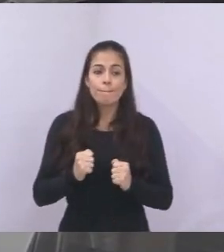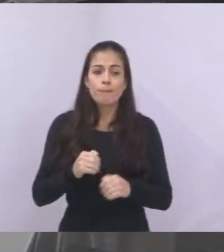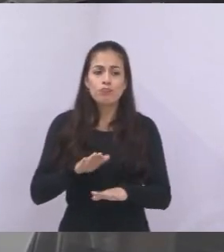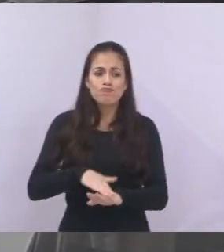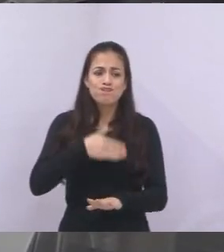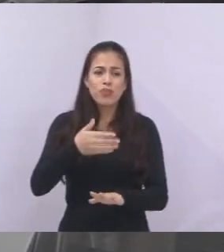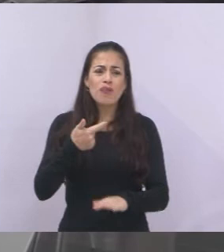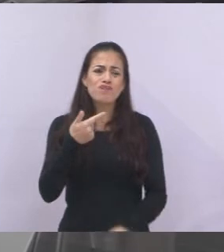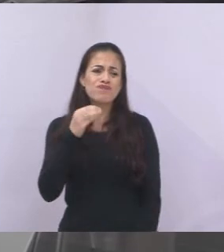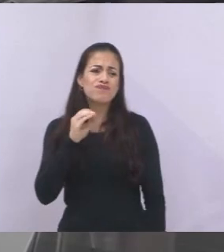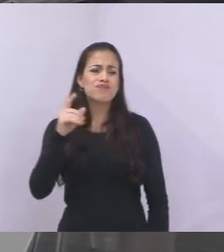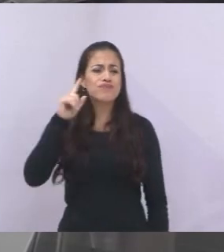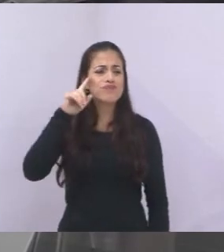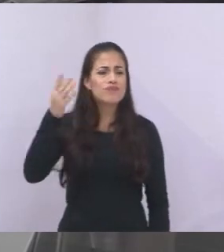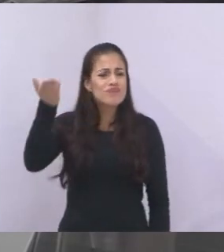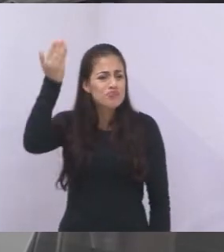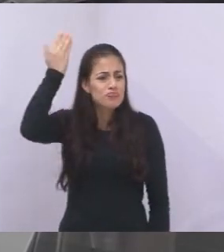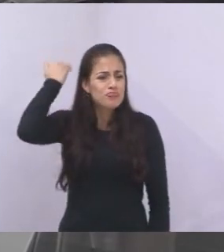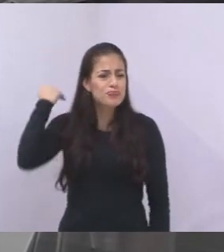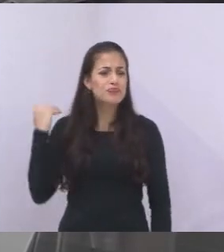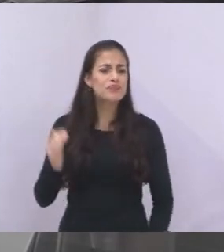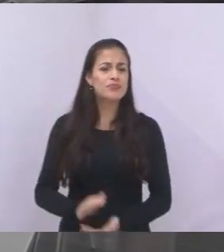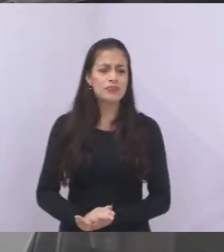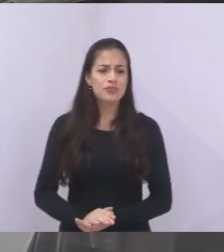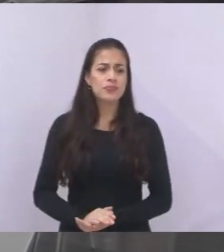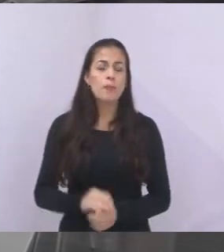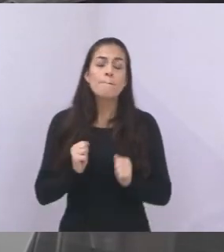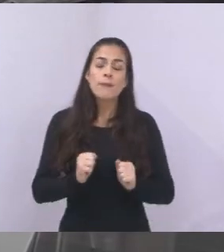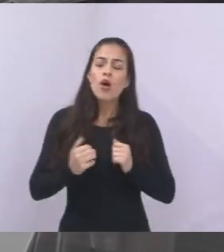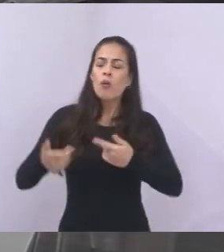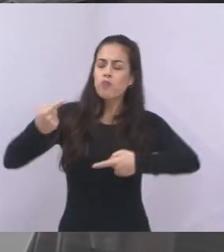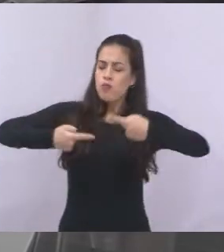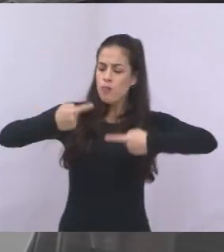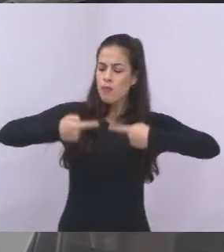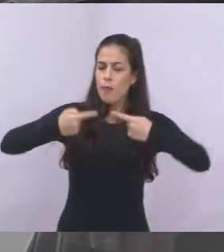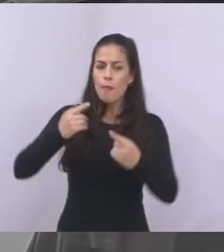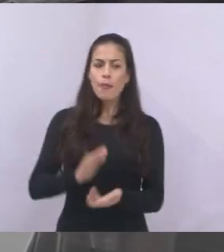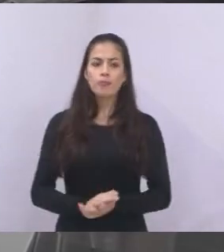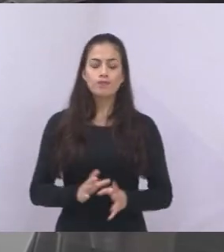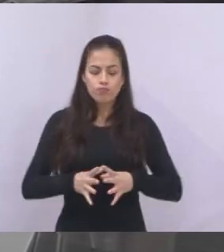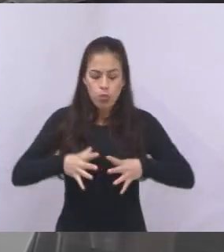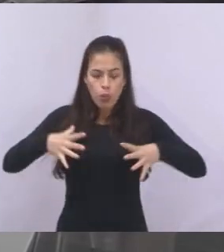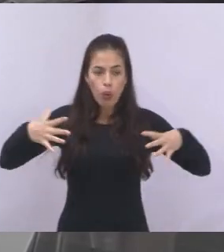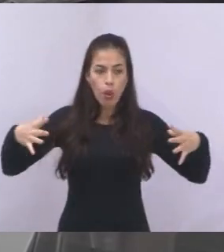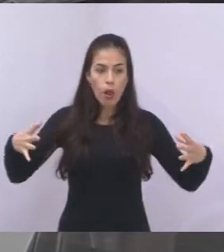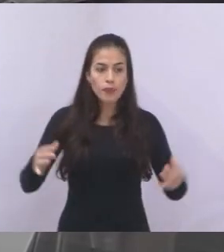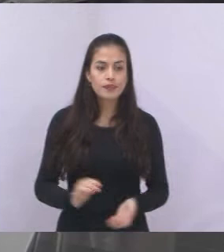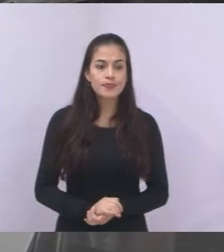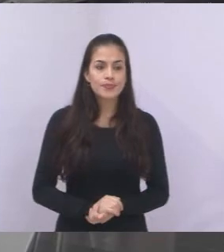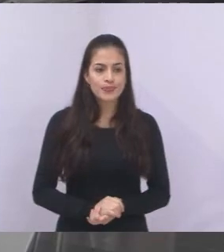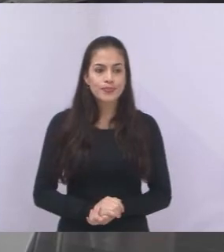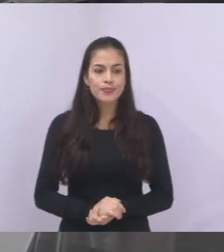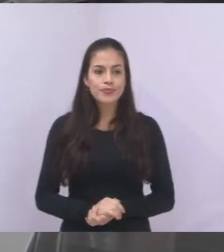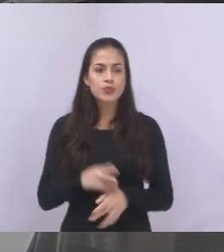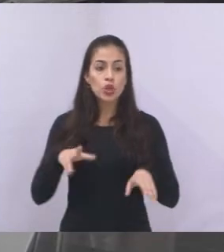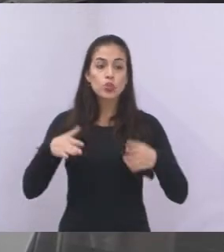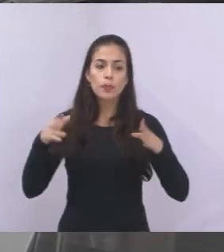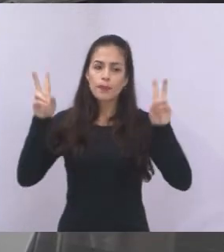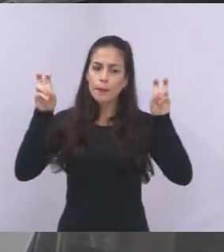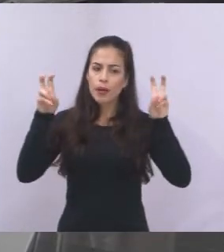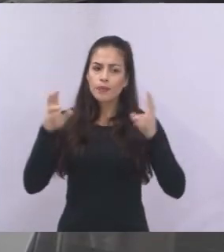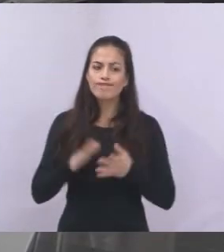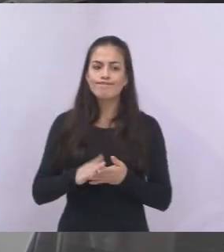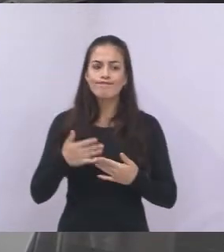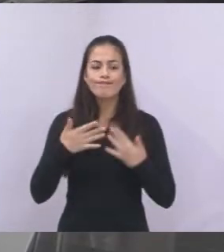há 20 dias atrás, e a gente poderia ter uma discussão talvez um pouco mais ampliada sobre isso. Então, com